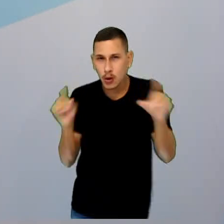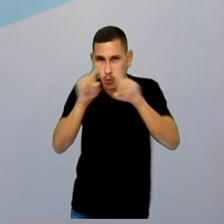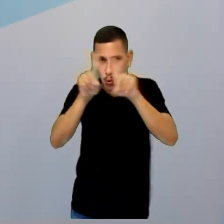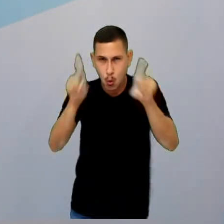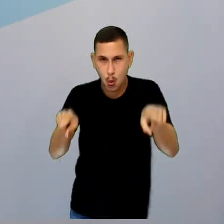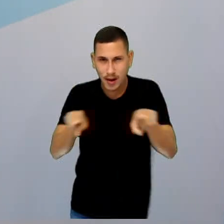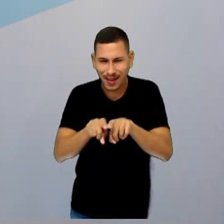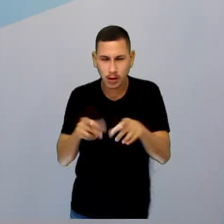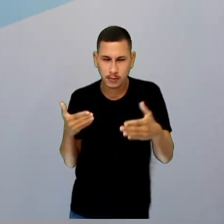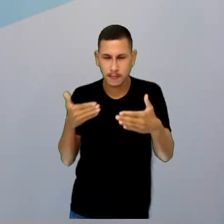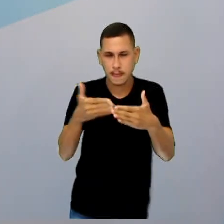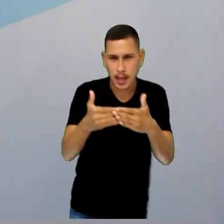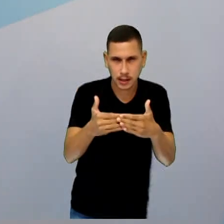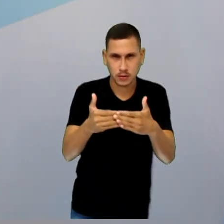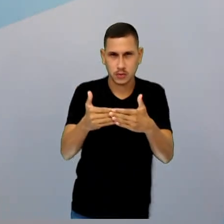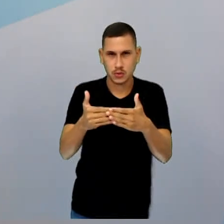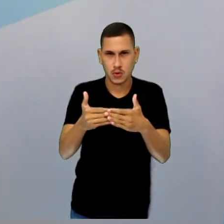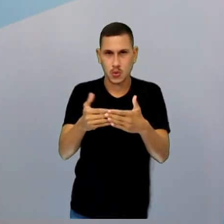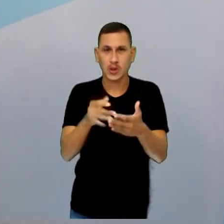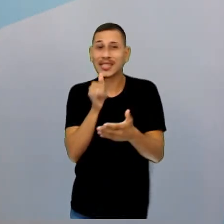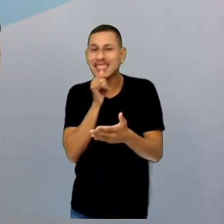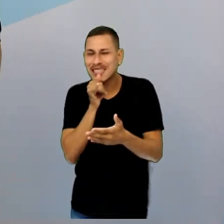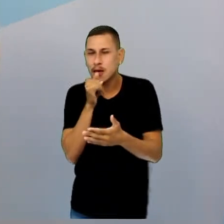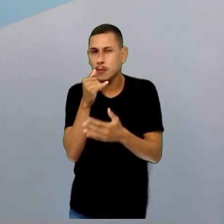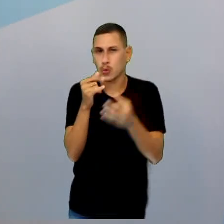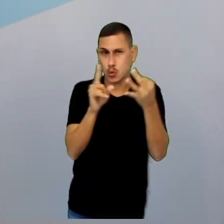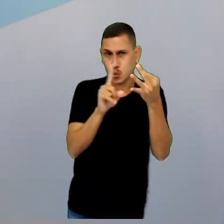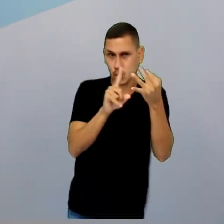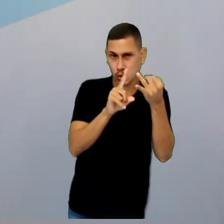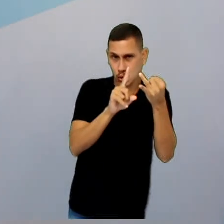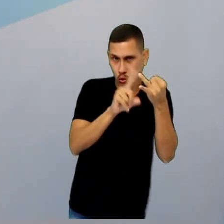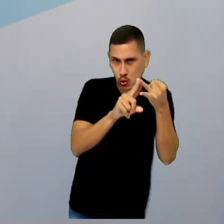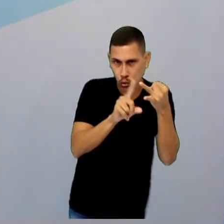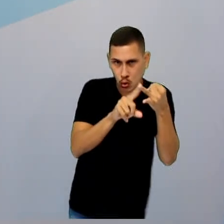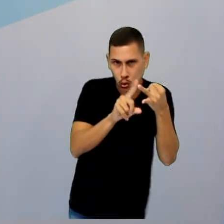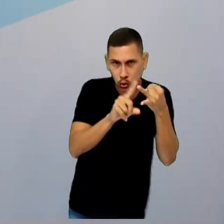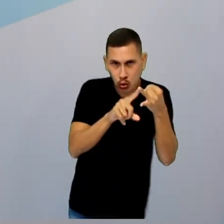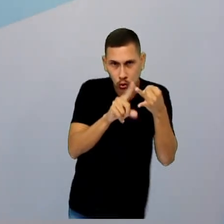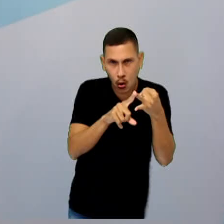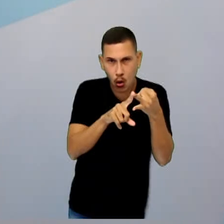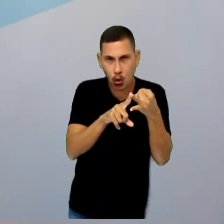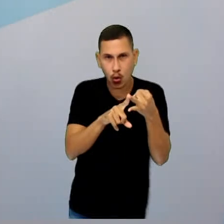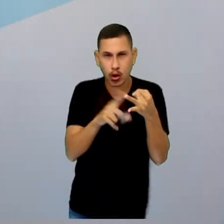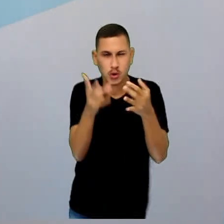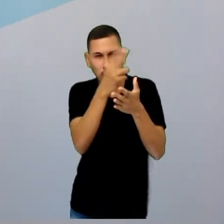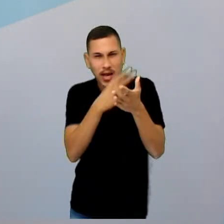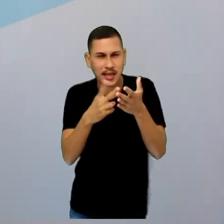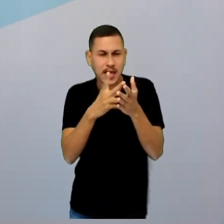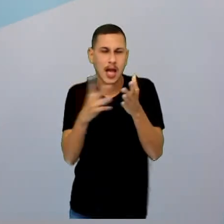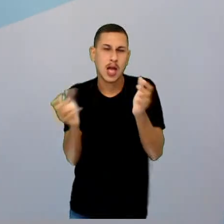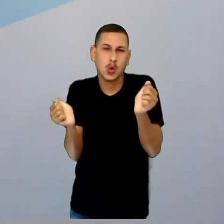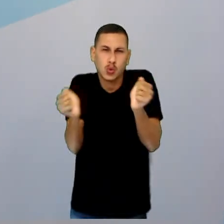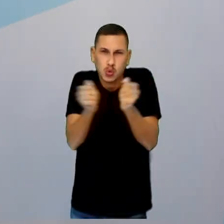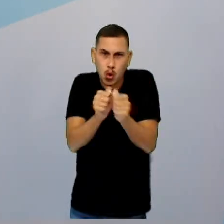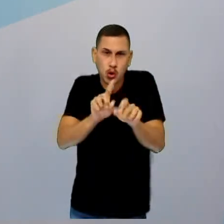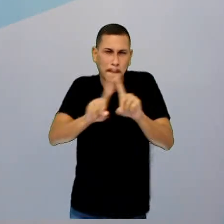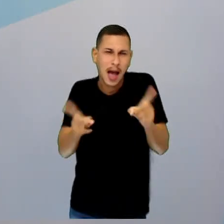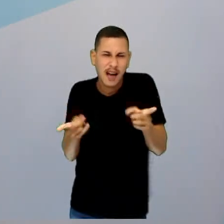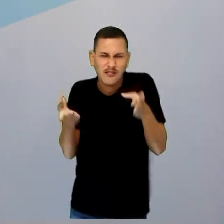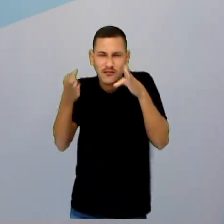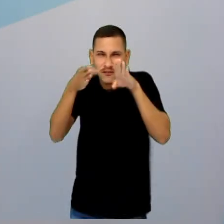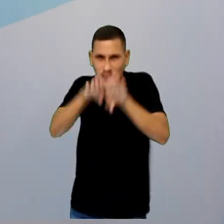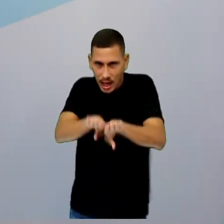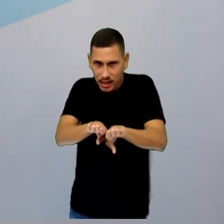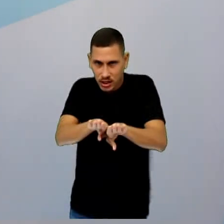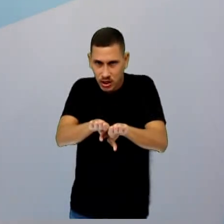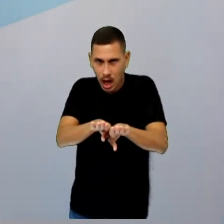estão próximos. No exemplo 2, a gente não está com eles no desenho junto, mas se eu fechar esse cubinho, esse quadrado